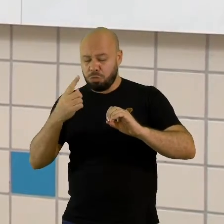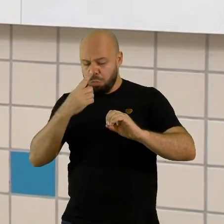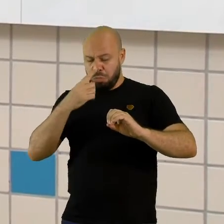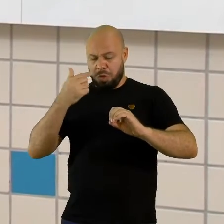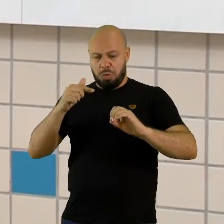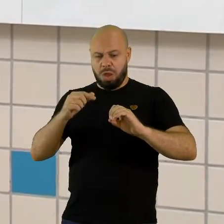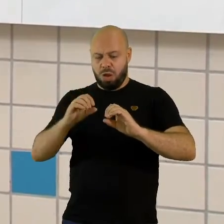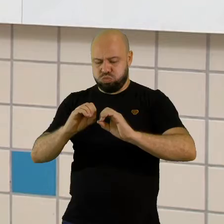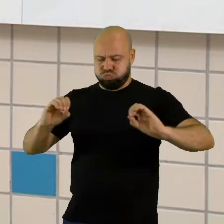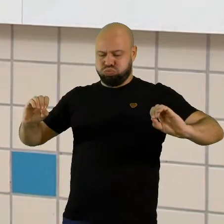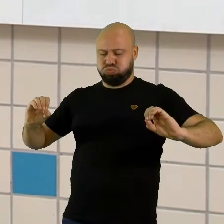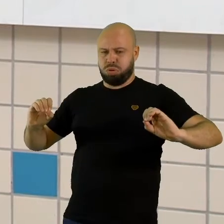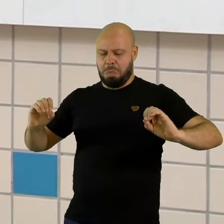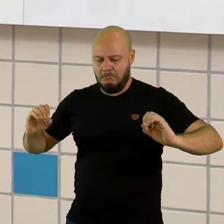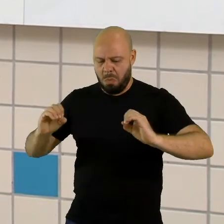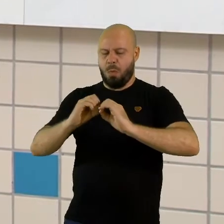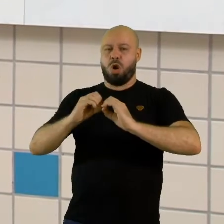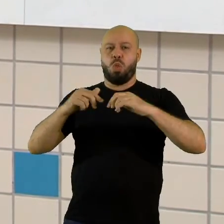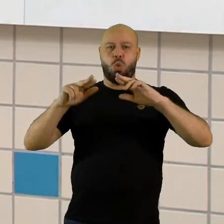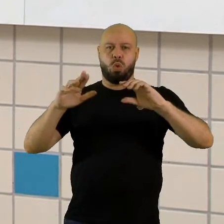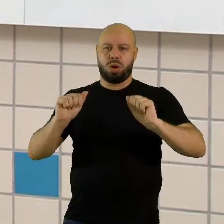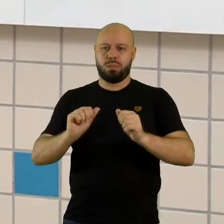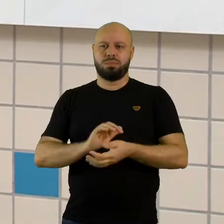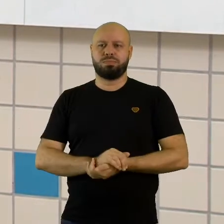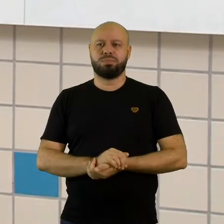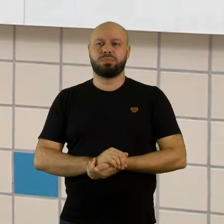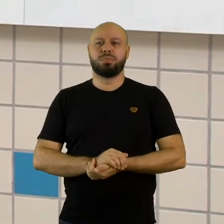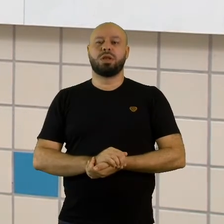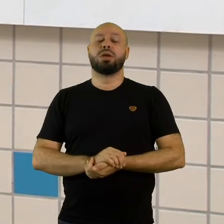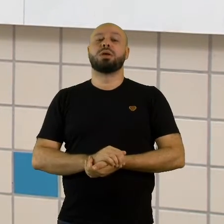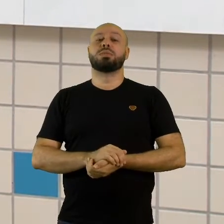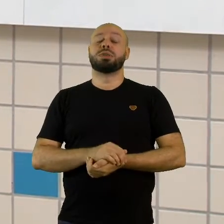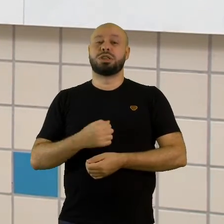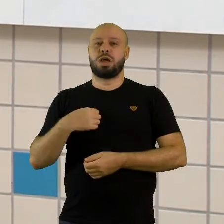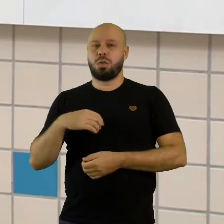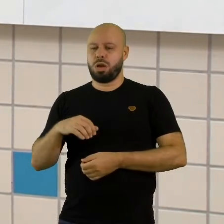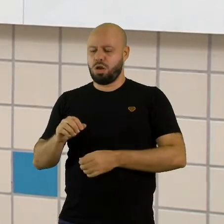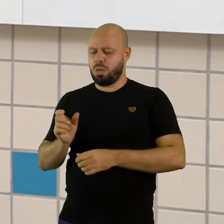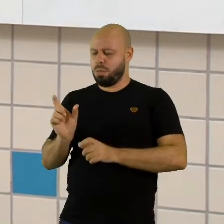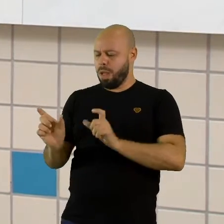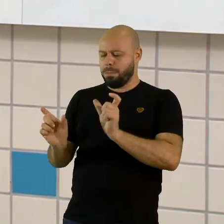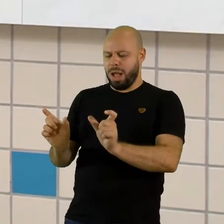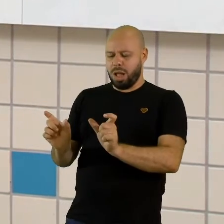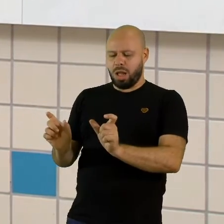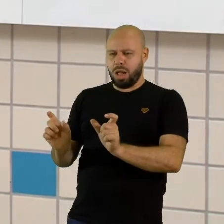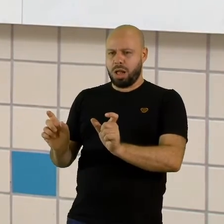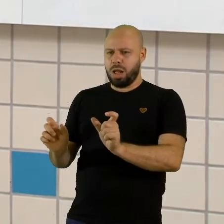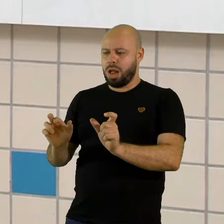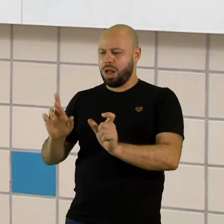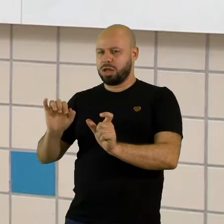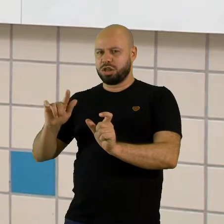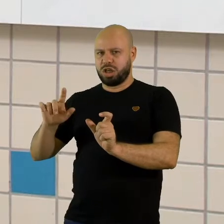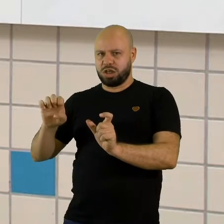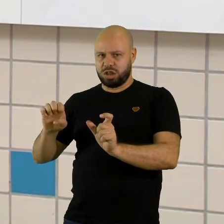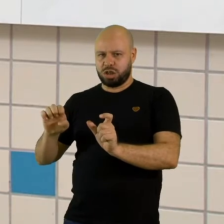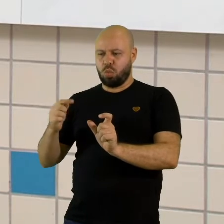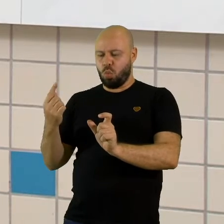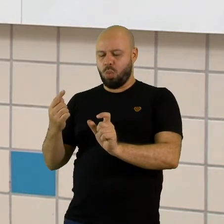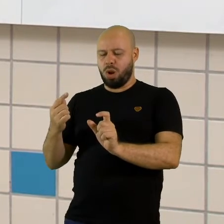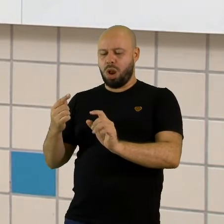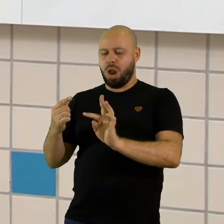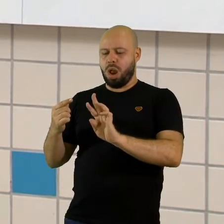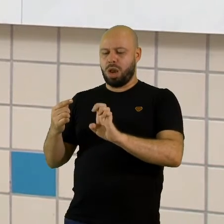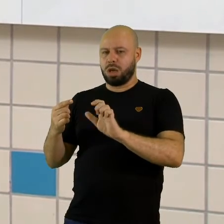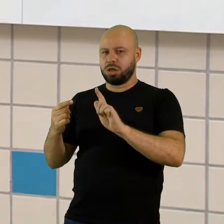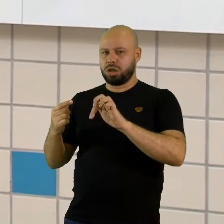reação química. Reagentes, produto final. Lei de conservação de massa, que é a lei de Lavoisier, vai me indicar